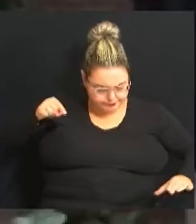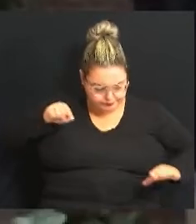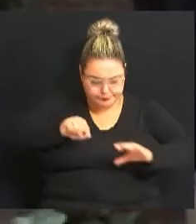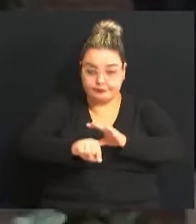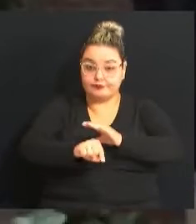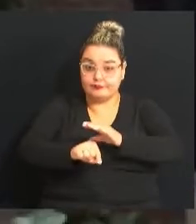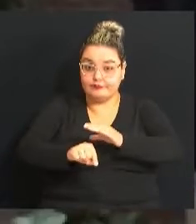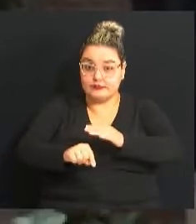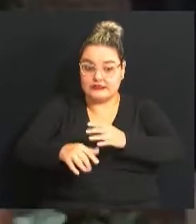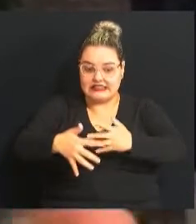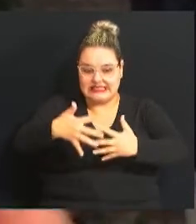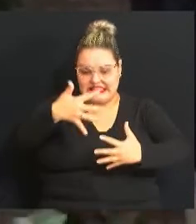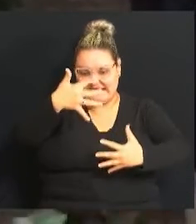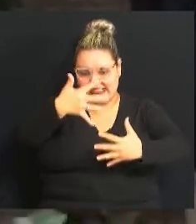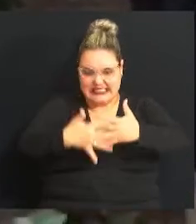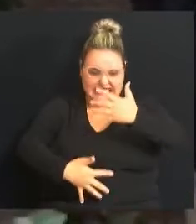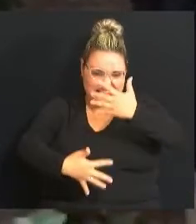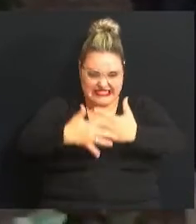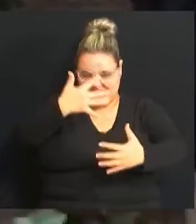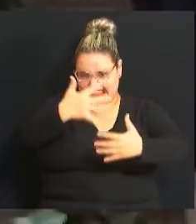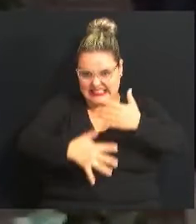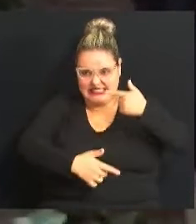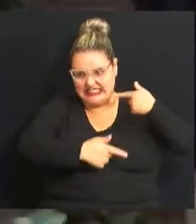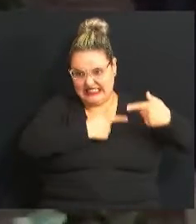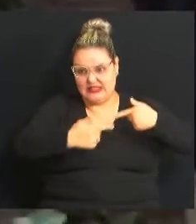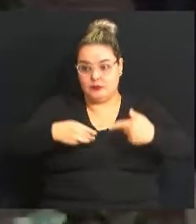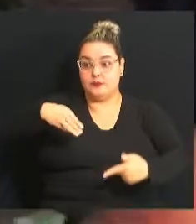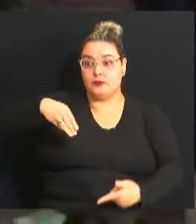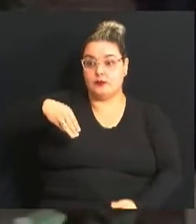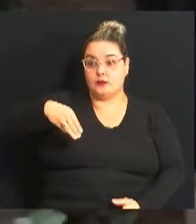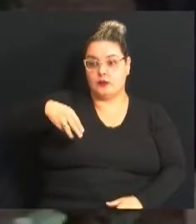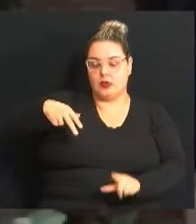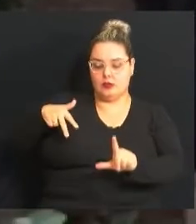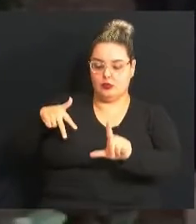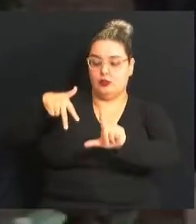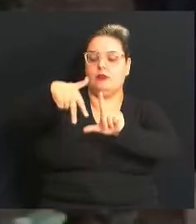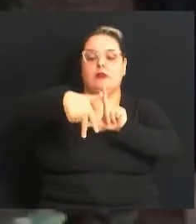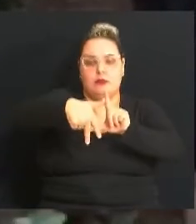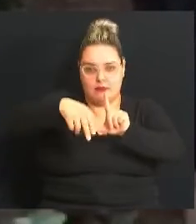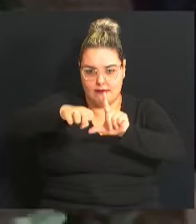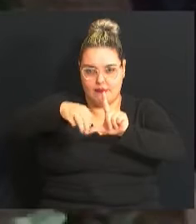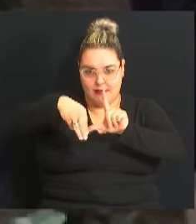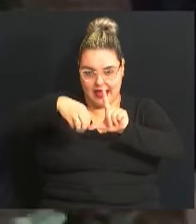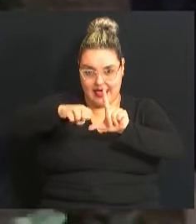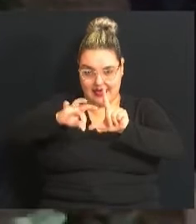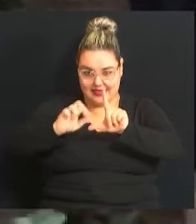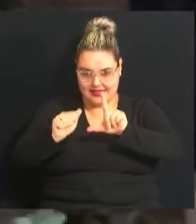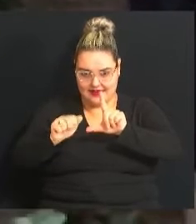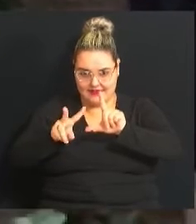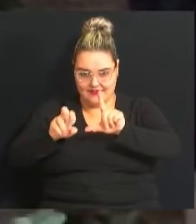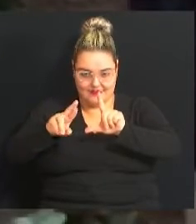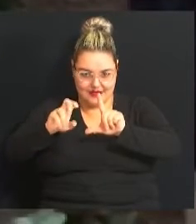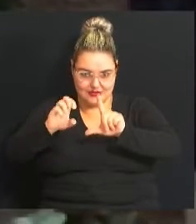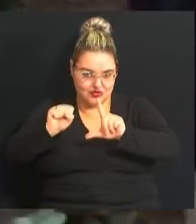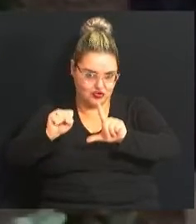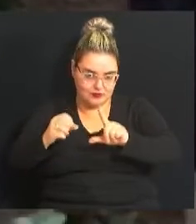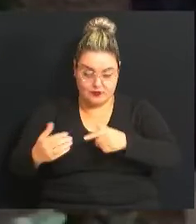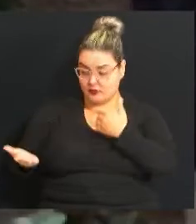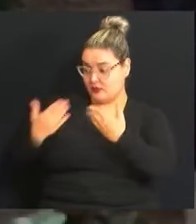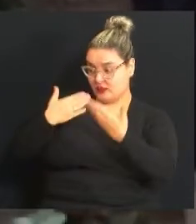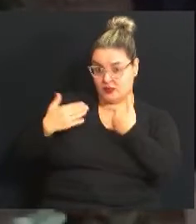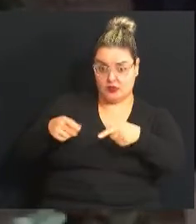de gerações. O metaverso está batendo a nossa porta, nós mesmos estamos aqui conversando pelo